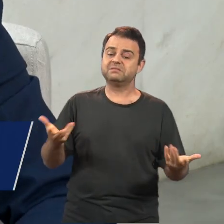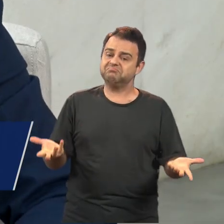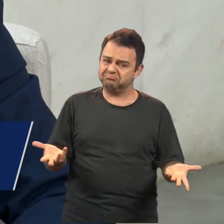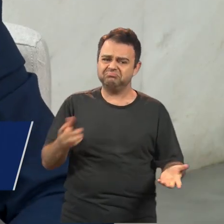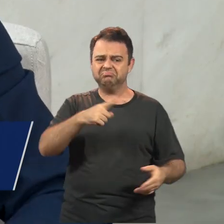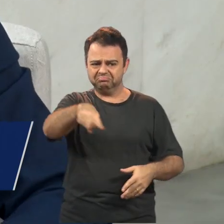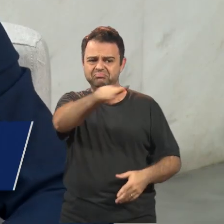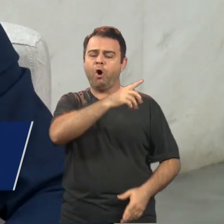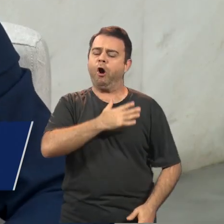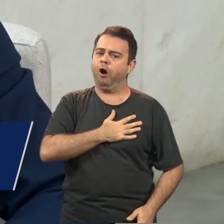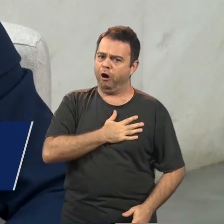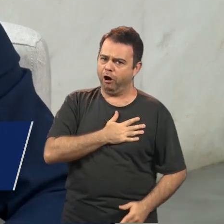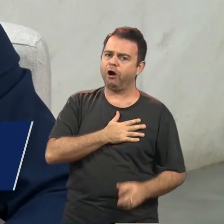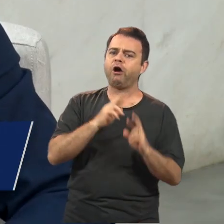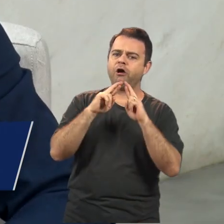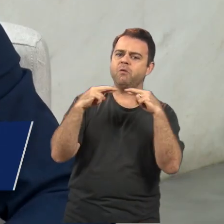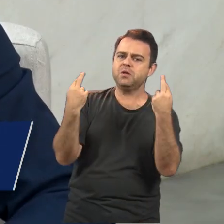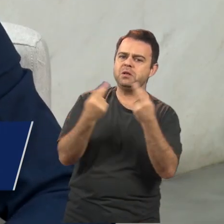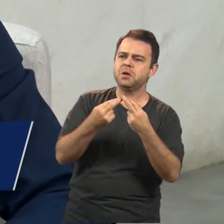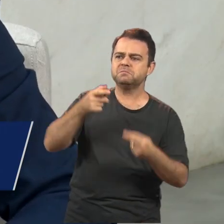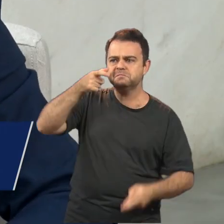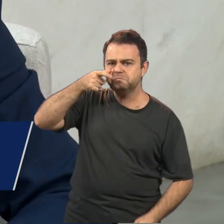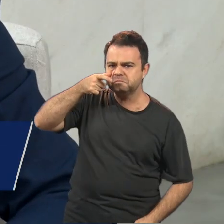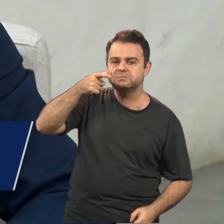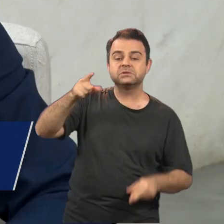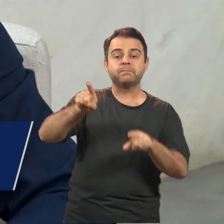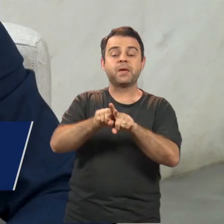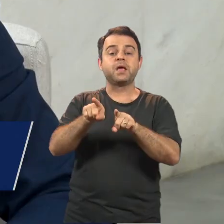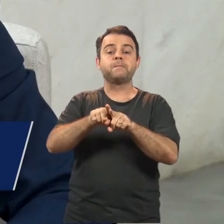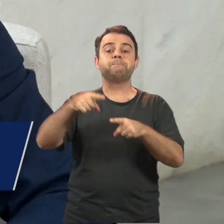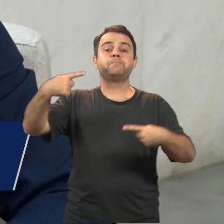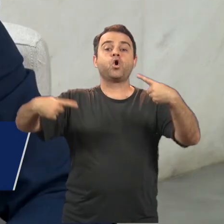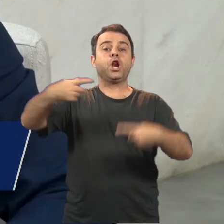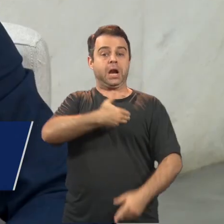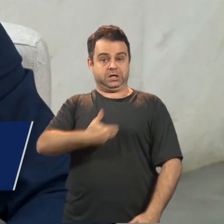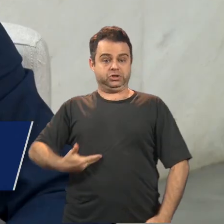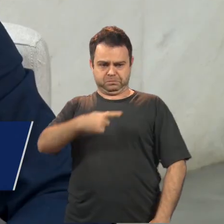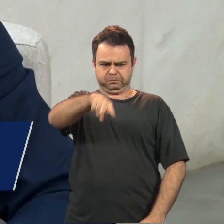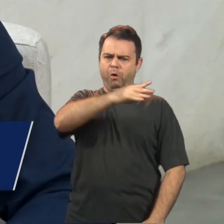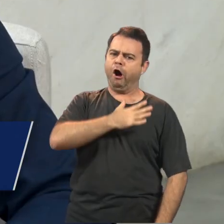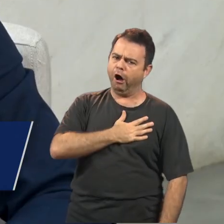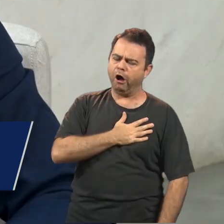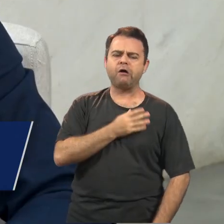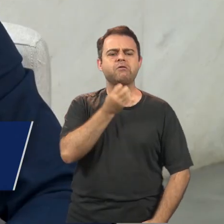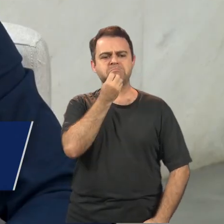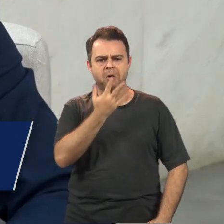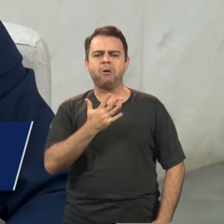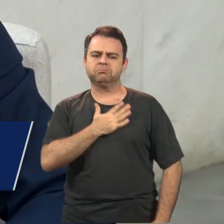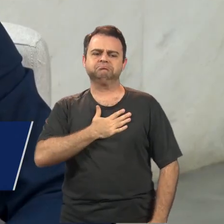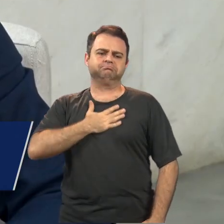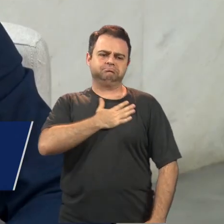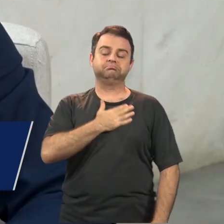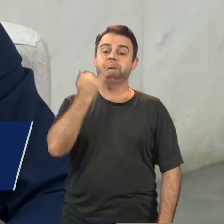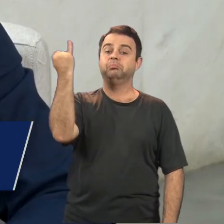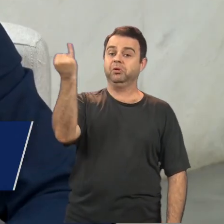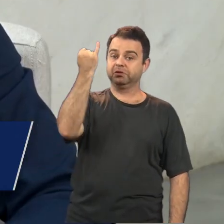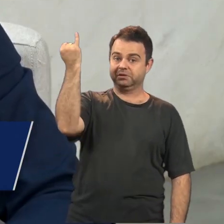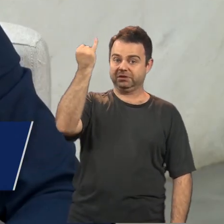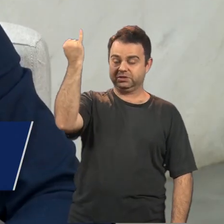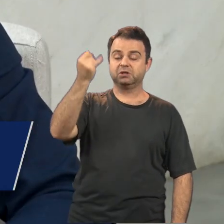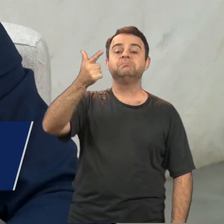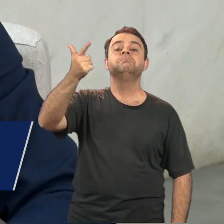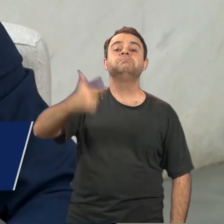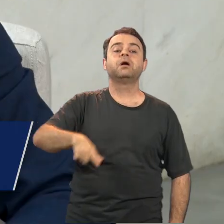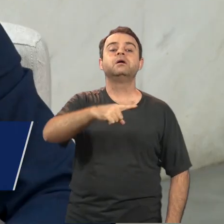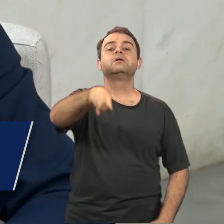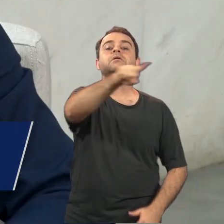de política e isso é importante. Mas também é importante que eles procurem meios de comunicação sérios, como a TV